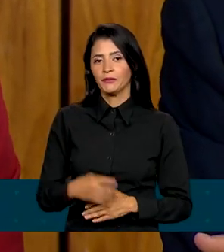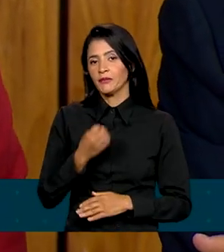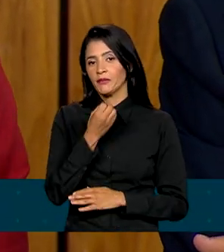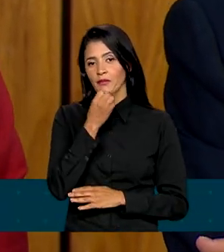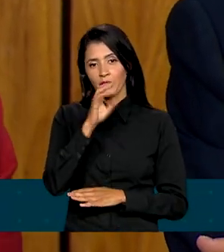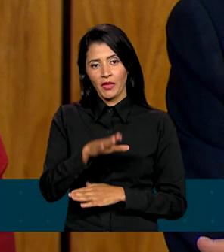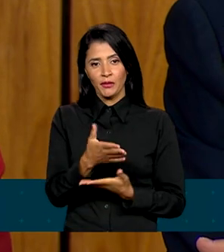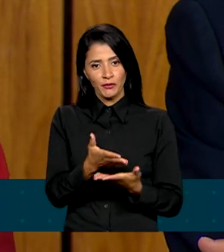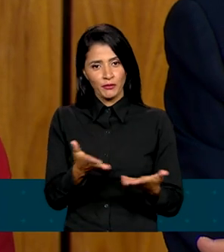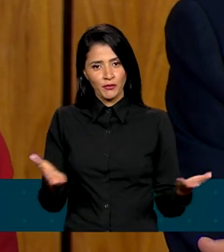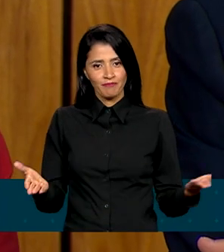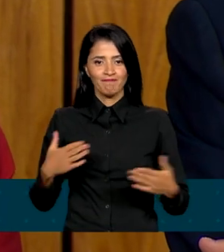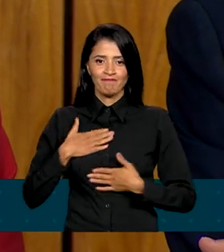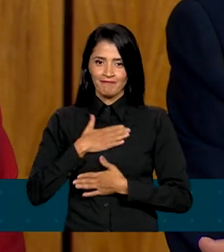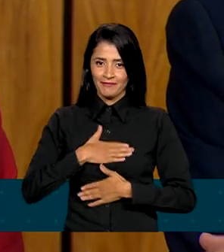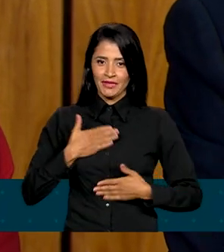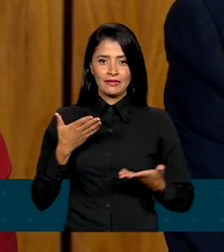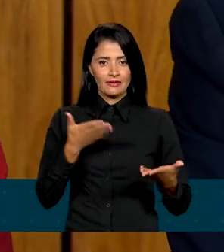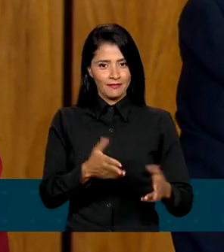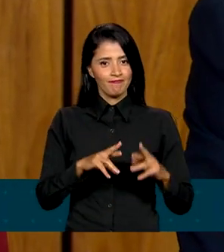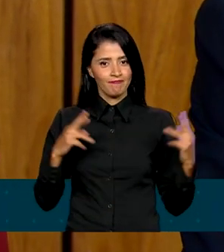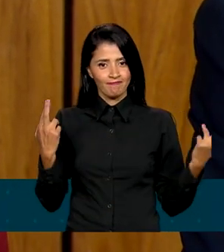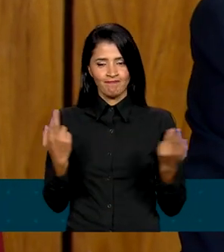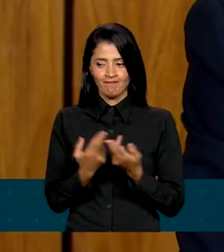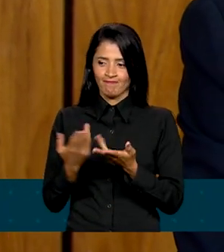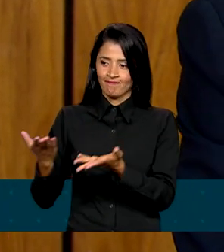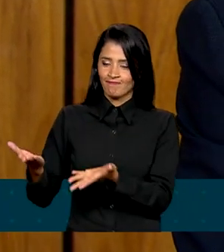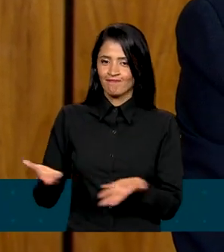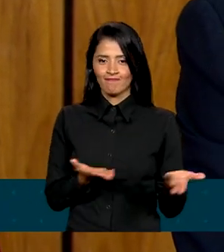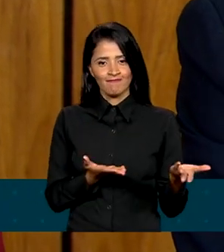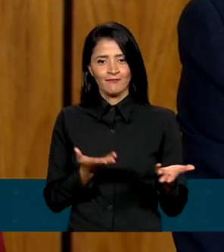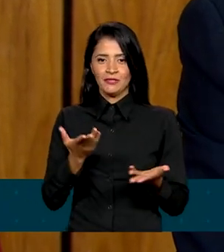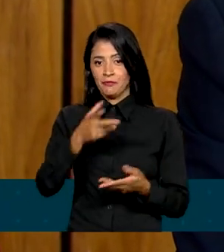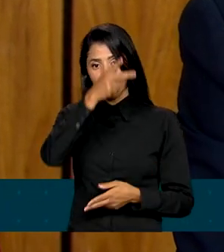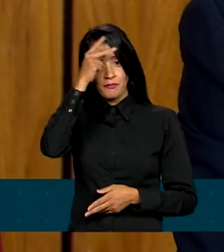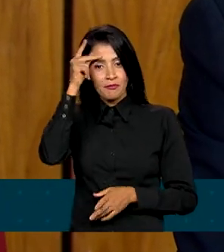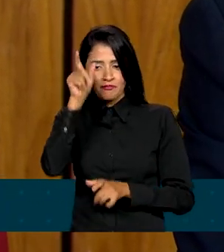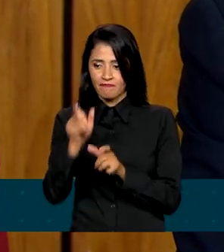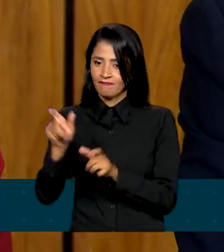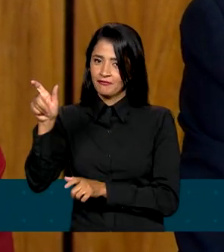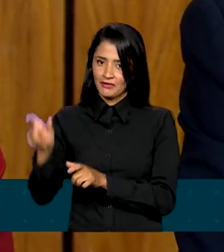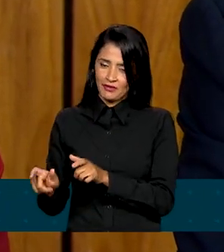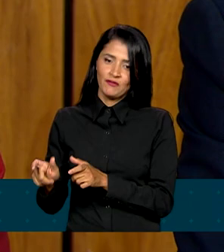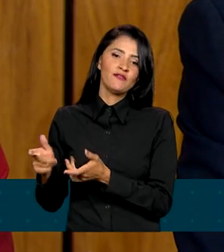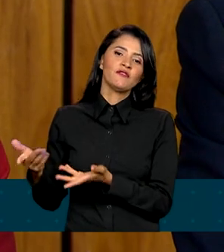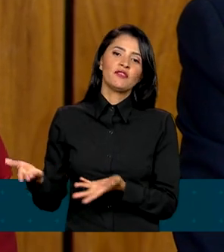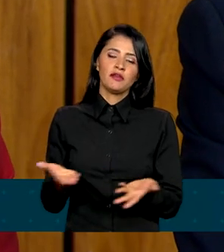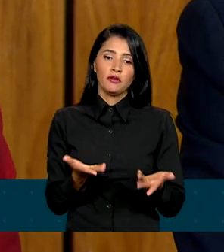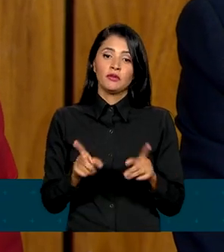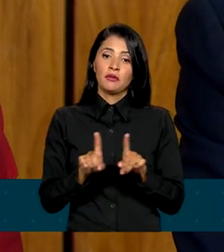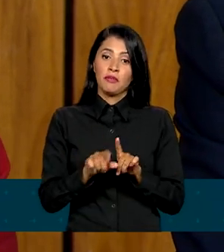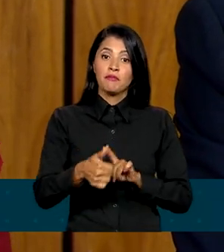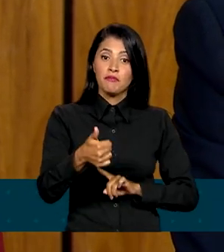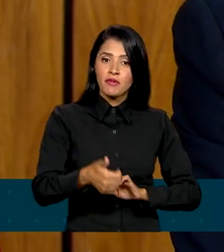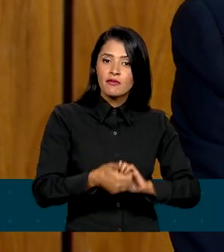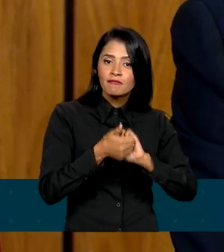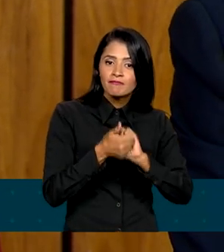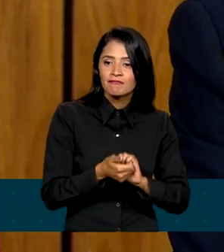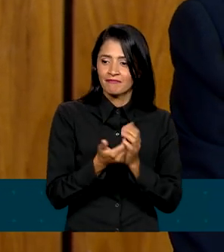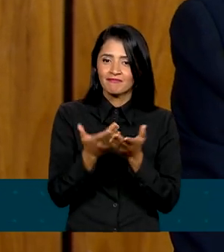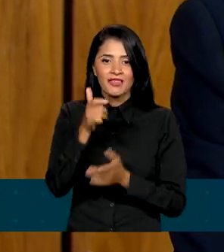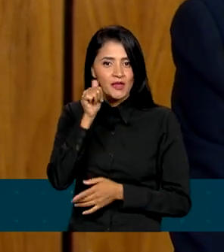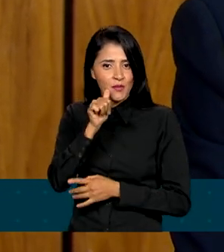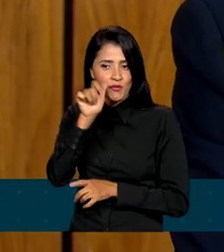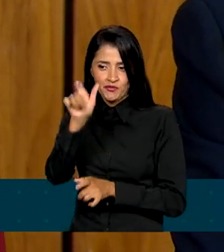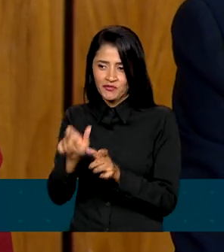É um prazer estar aqui nessa reunião, na companhia de tantos prefeitos e prefeitos. É saudar, em primeiro lugar, as prefeitas,